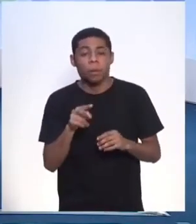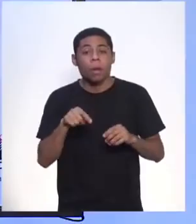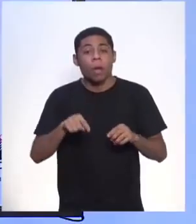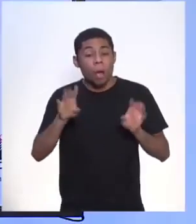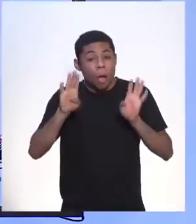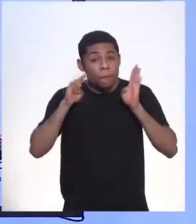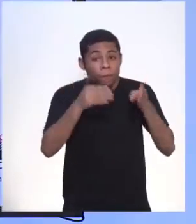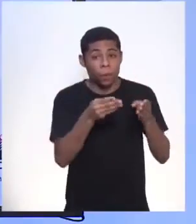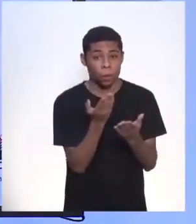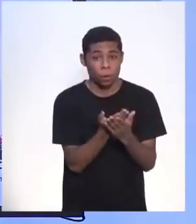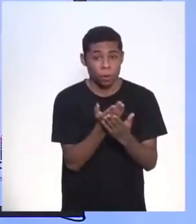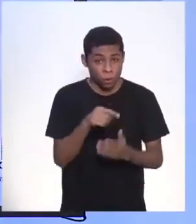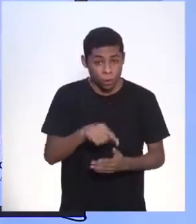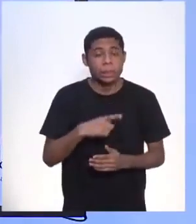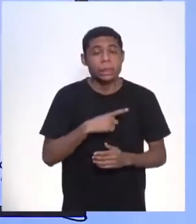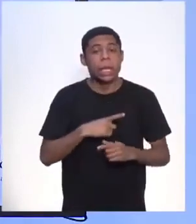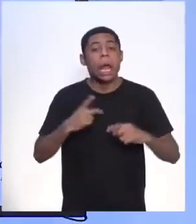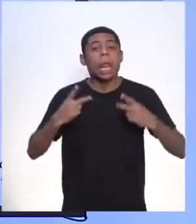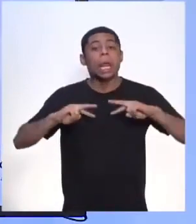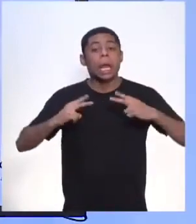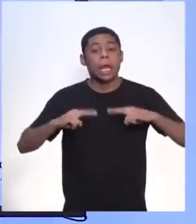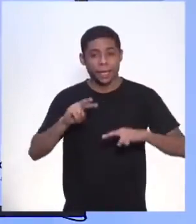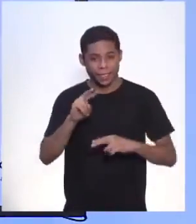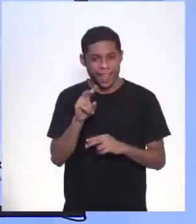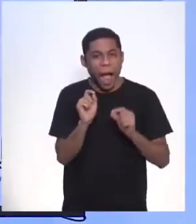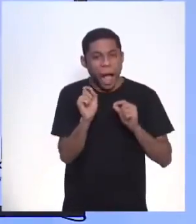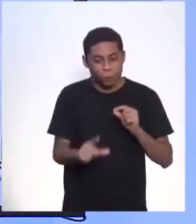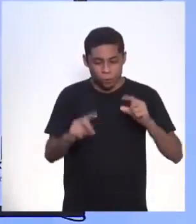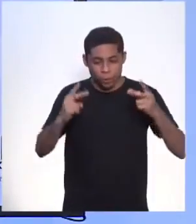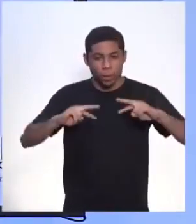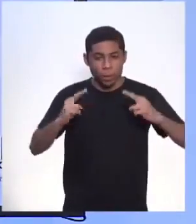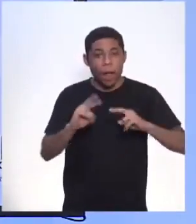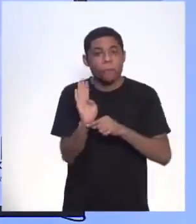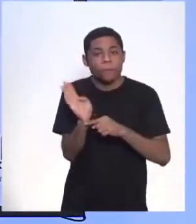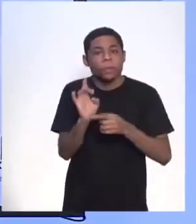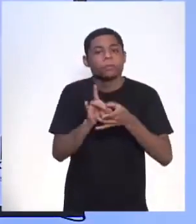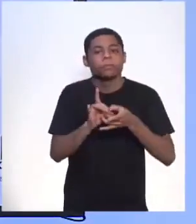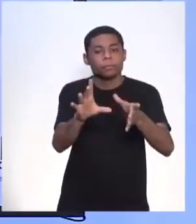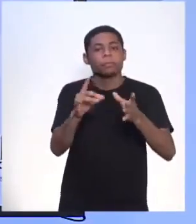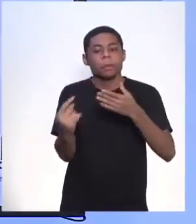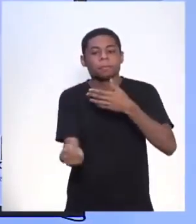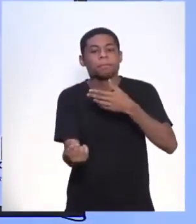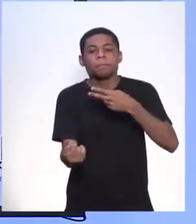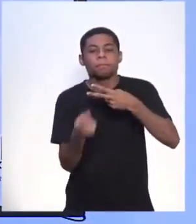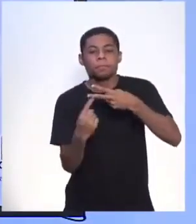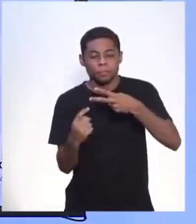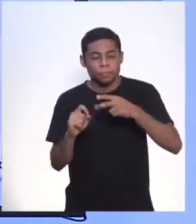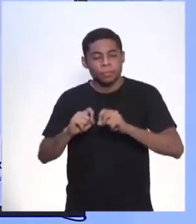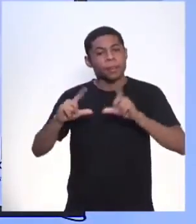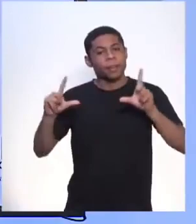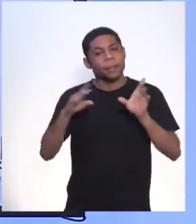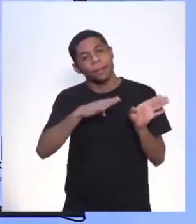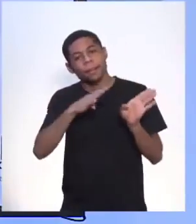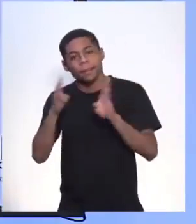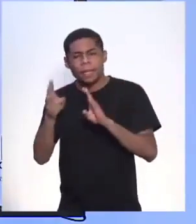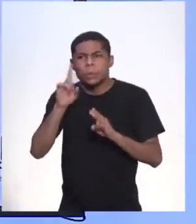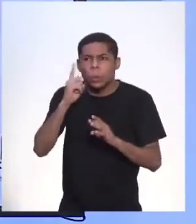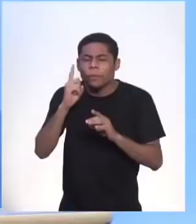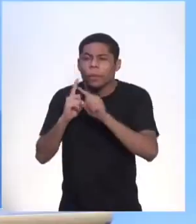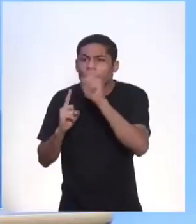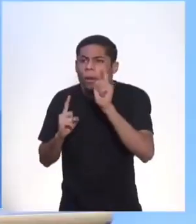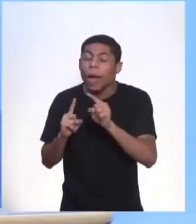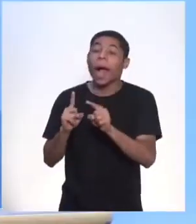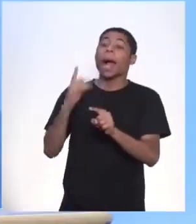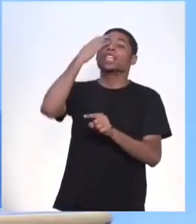de hoje. Vai ter o link do vídeo, né? O vídeo vai estar disponível. Assiste a aula novamente, se tiver alguma dúvida, e vai lá e faz a